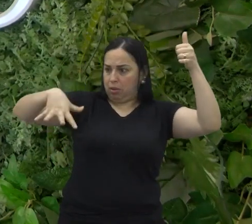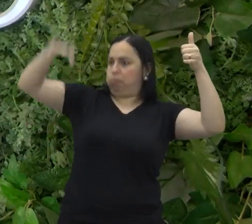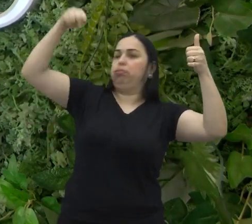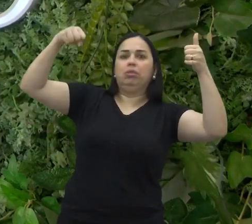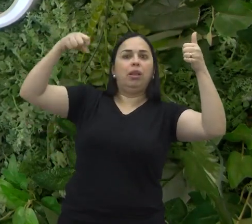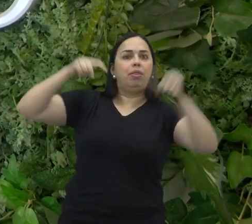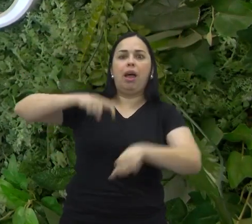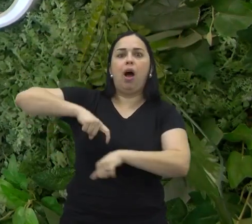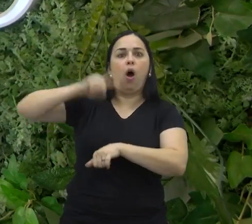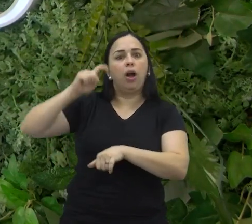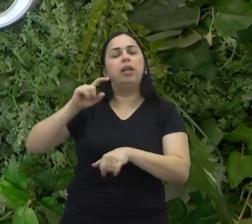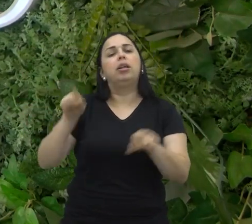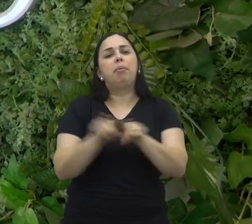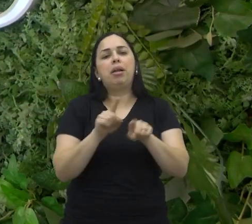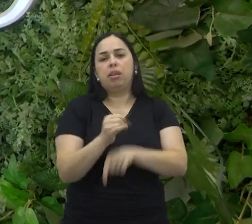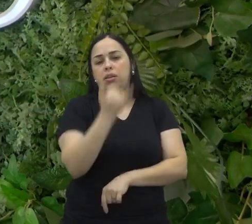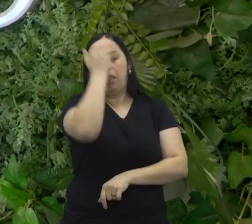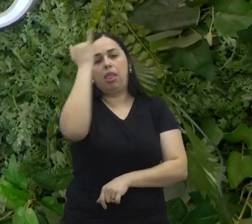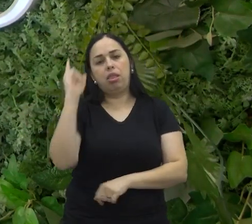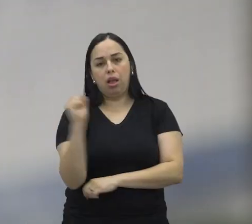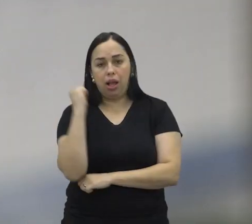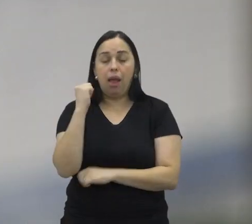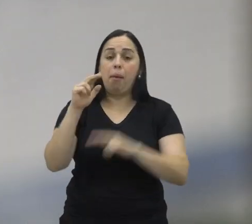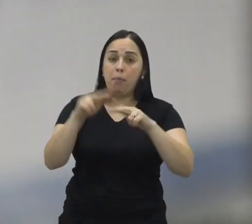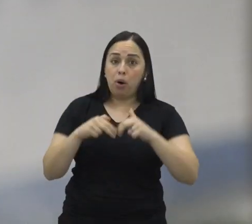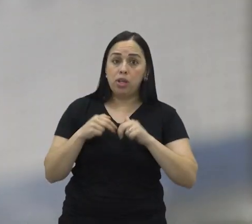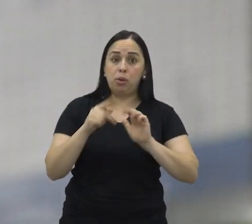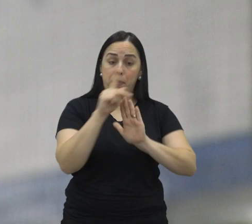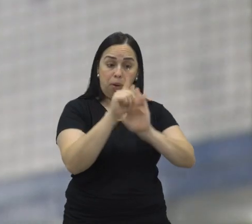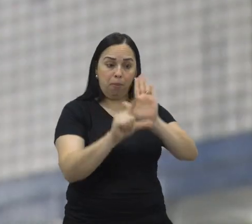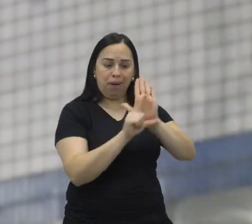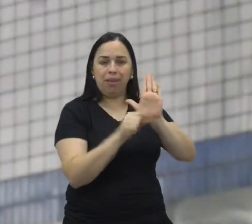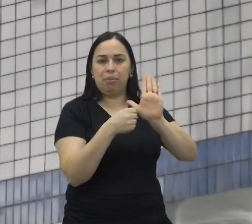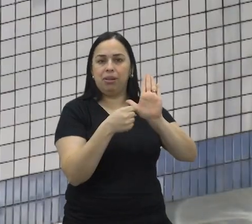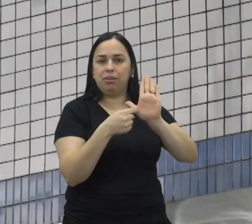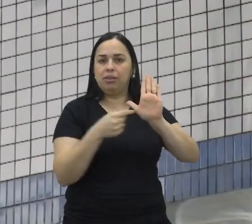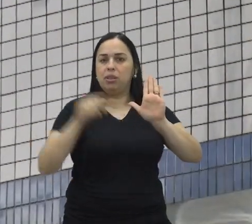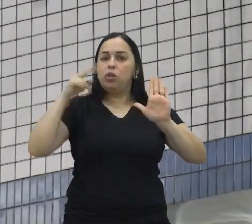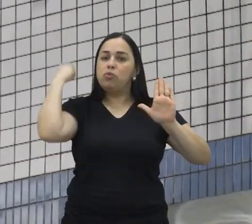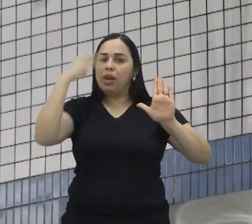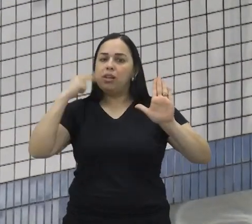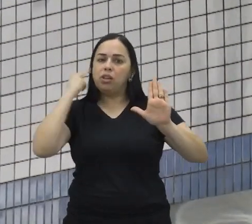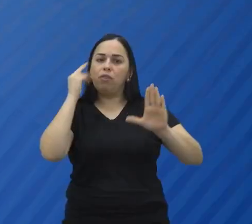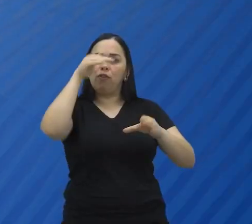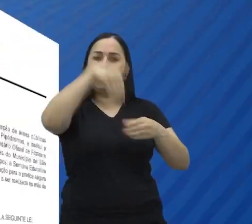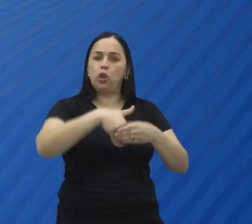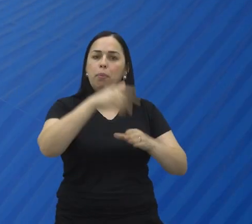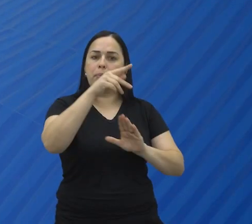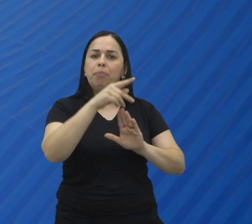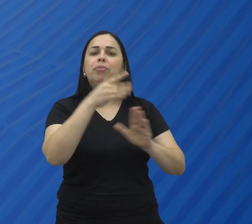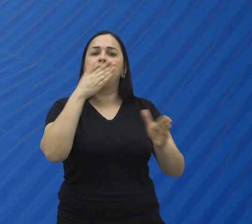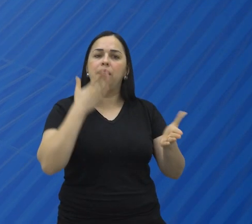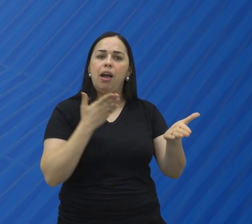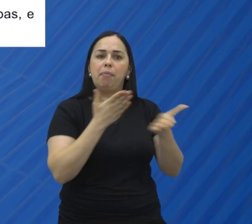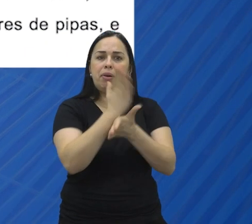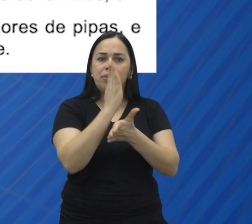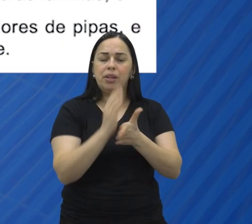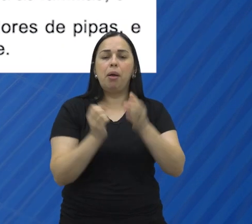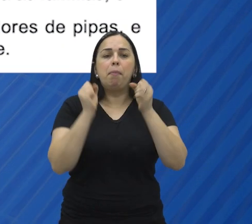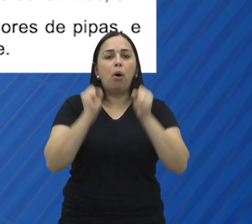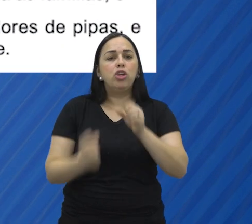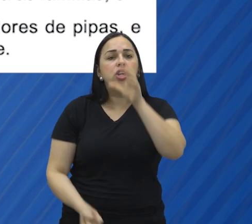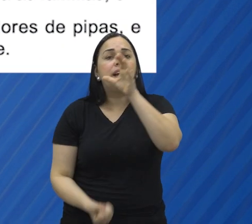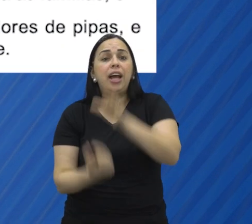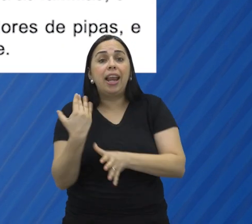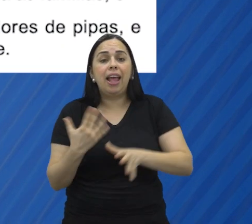um cabo e gerar um acidente mais grave, né? Pensando em solucionar o problema, a Câmara aprovou um projeto de lei que autoriza